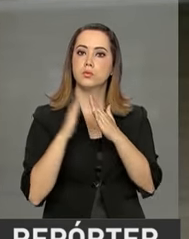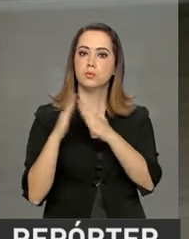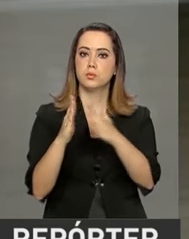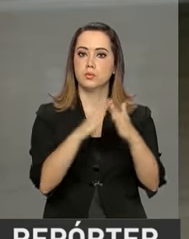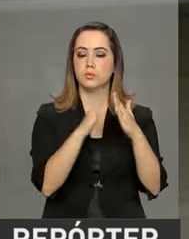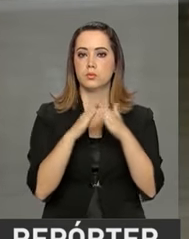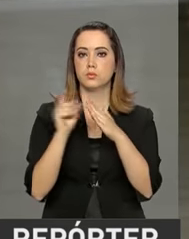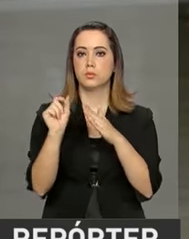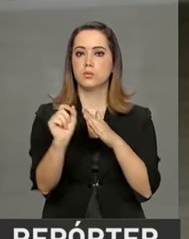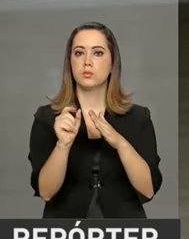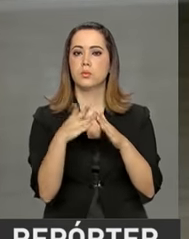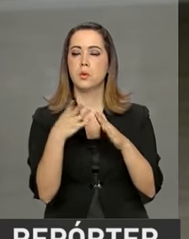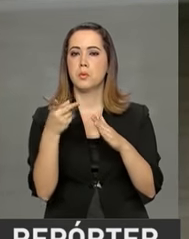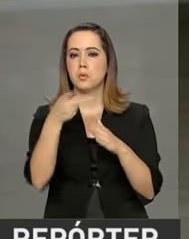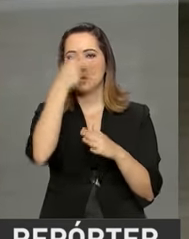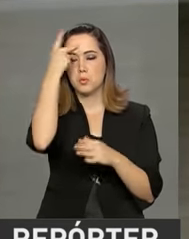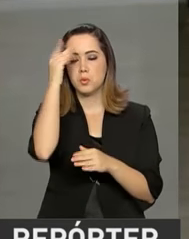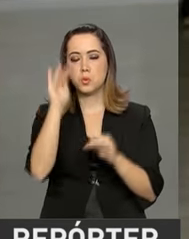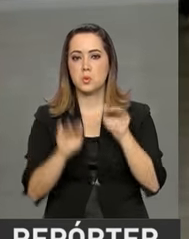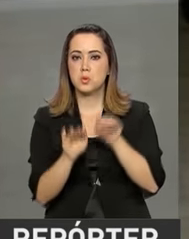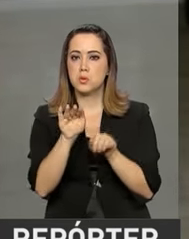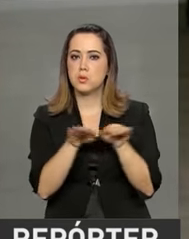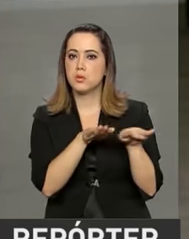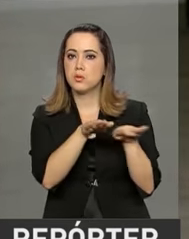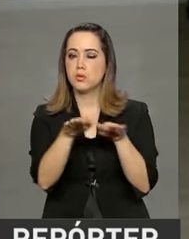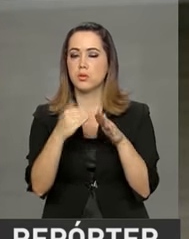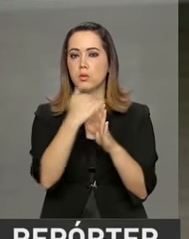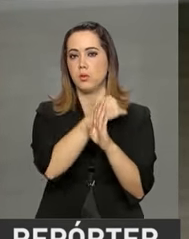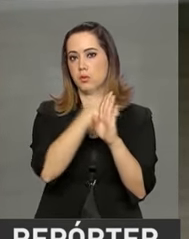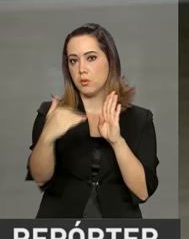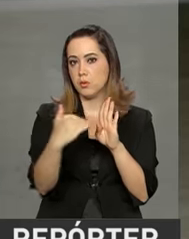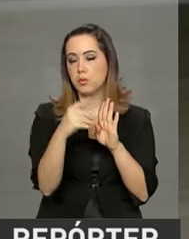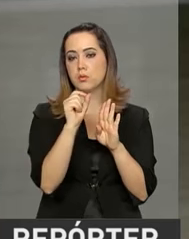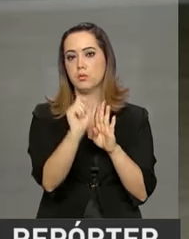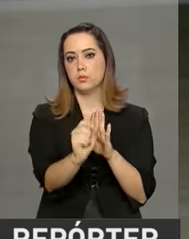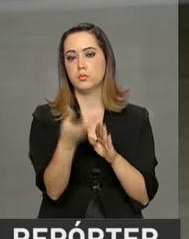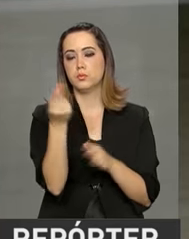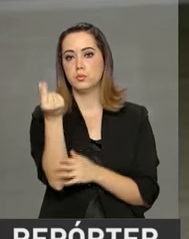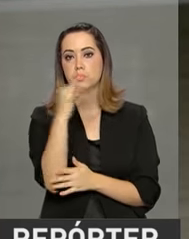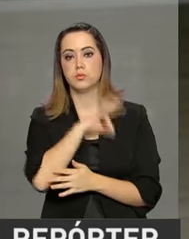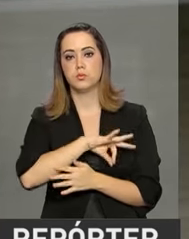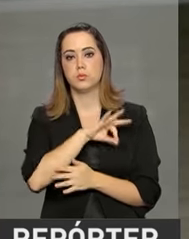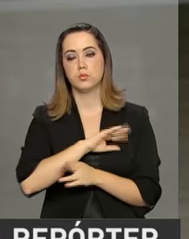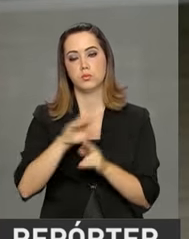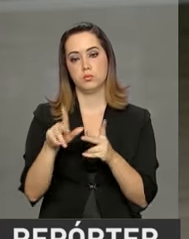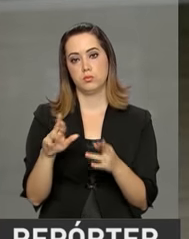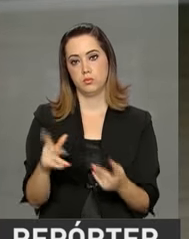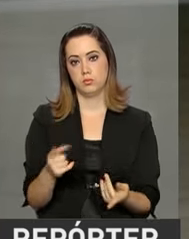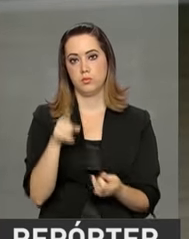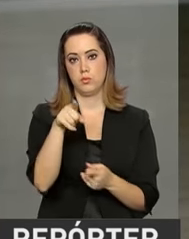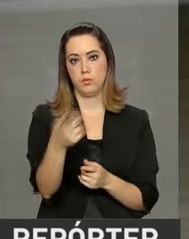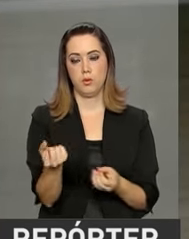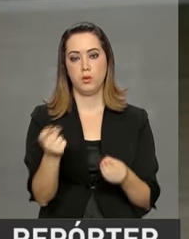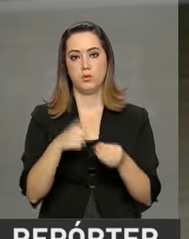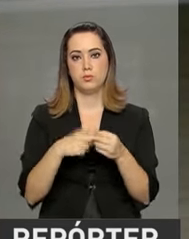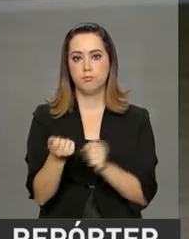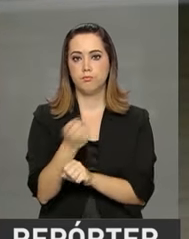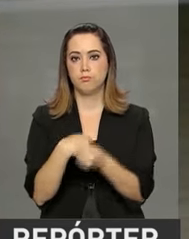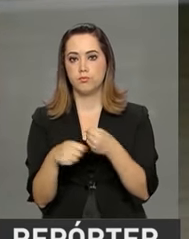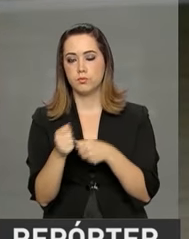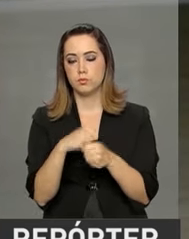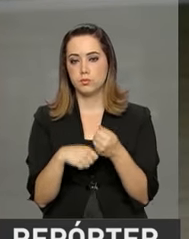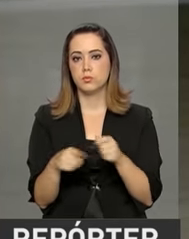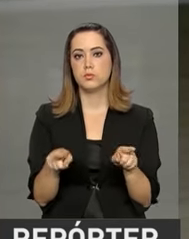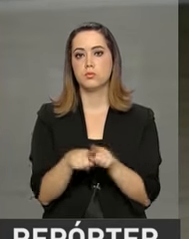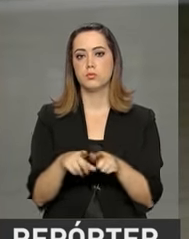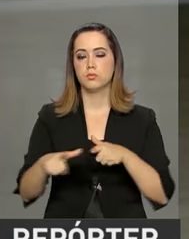faixas intermediárias de renda. As metas são contribuir para a retomada do crescimento econômico e a geração de empregos no